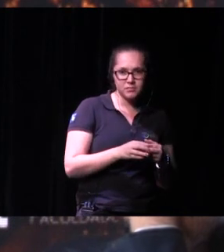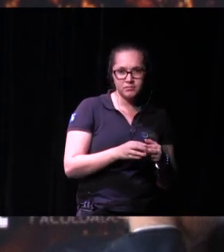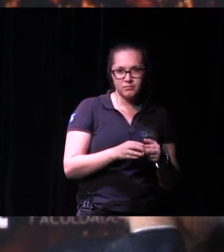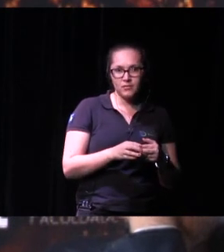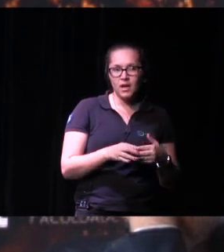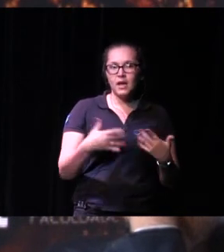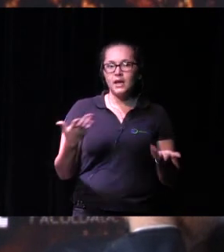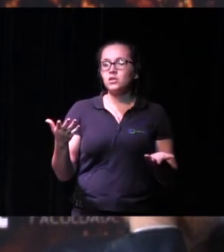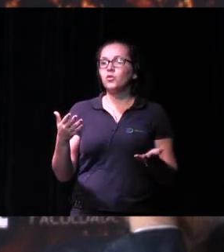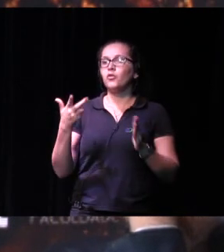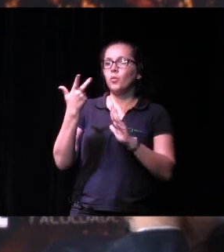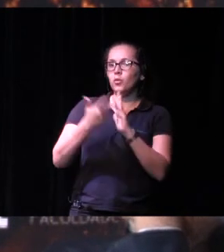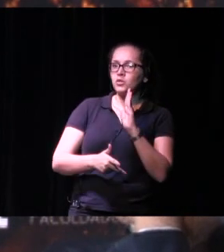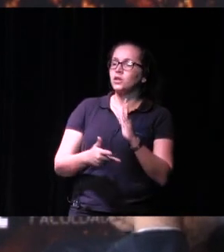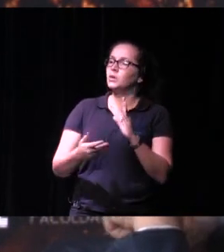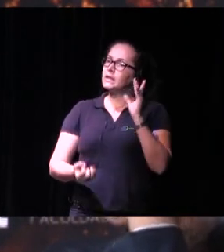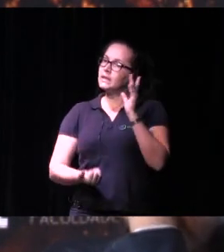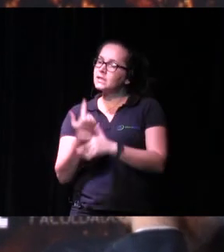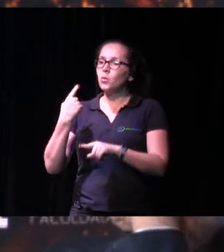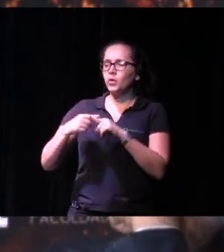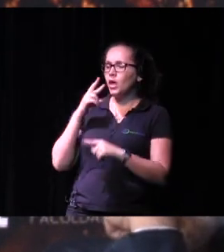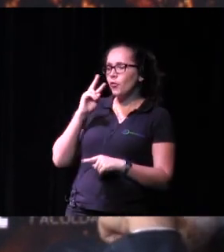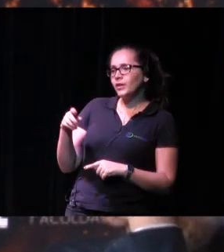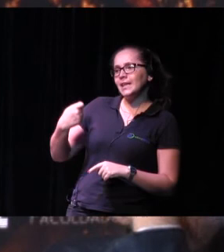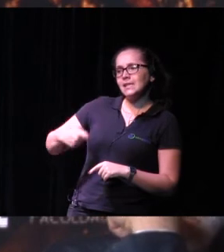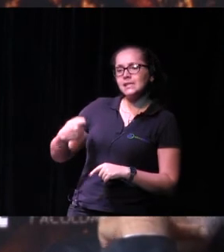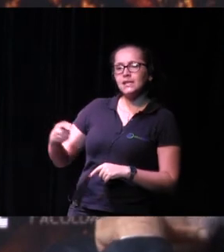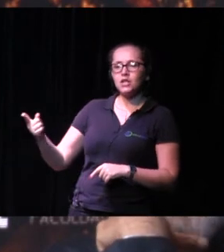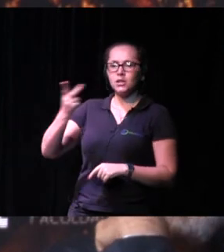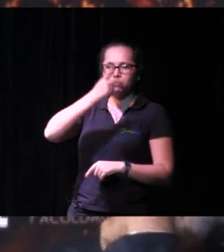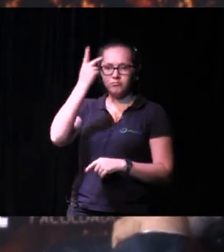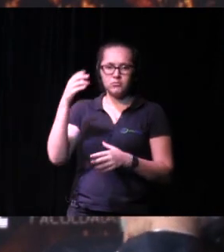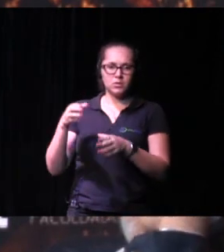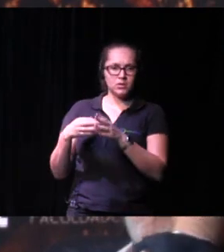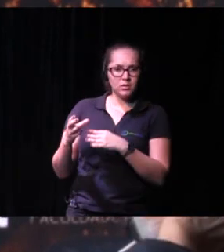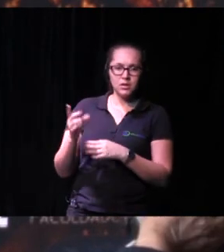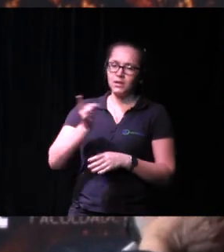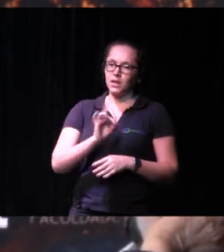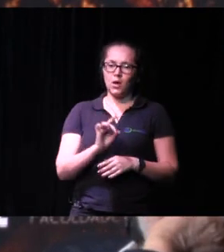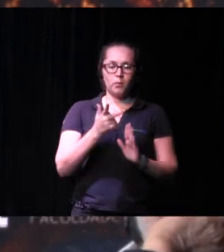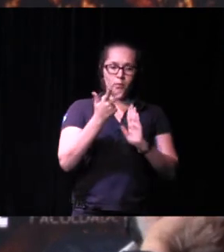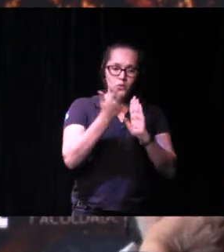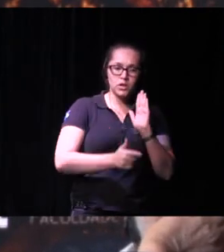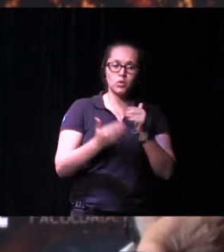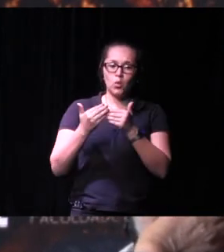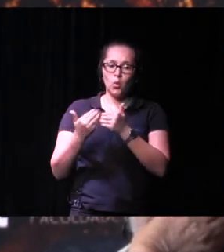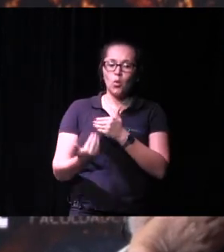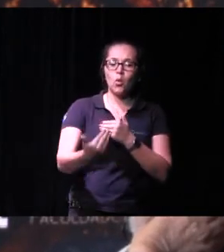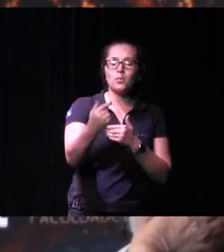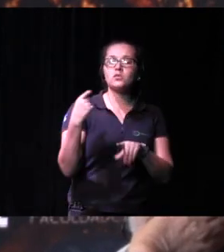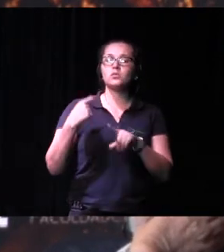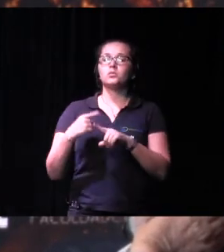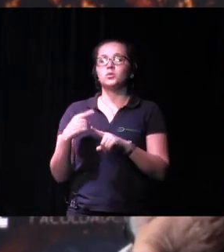projeto nascido da necessidade da comunidade, não foi um projeto nascido da necessidade de um escritório de